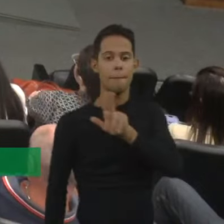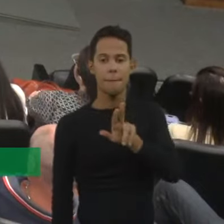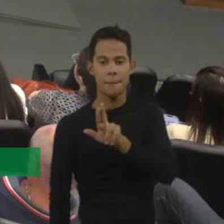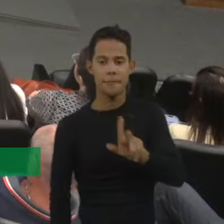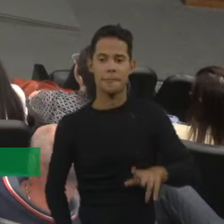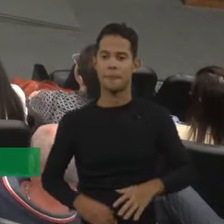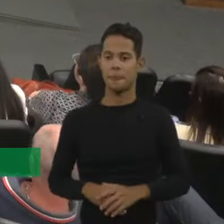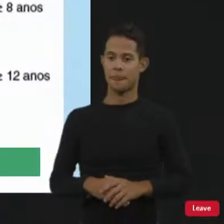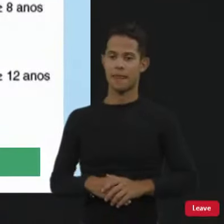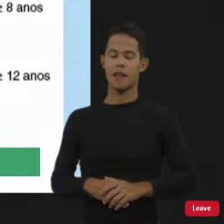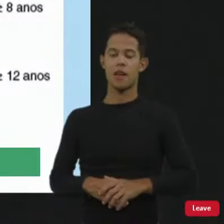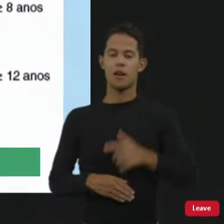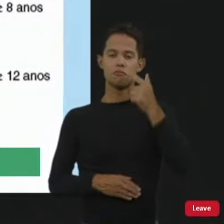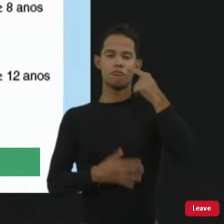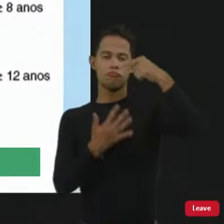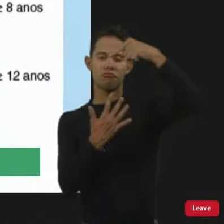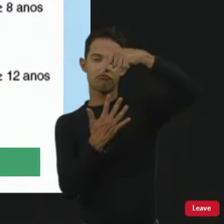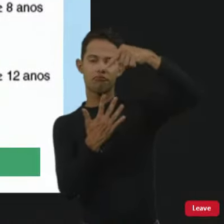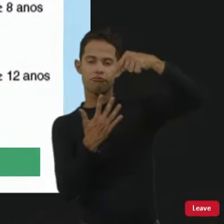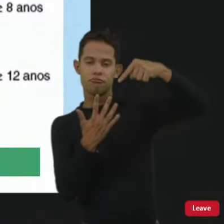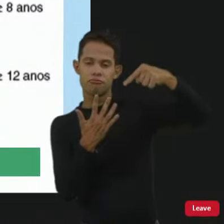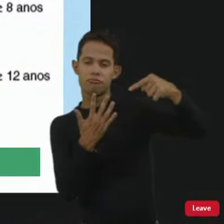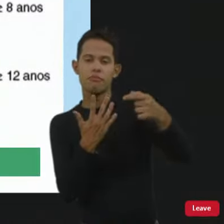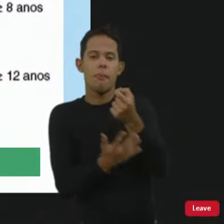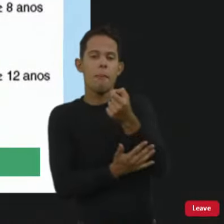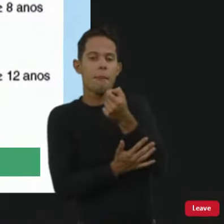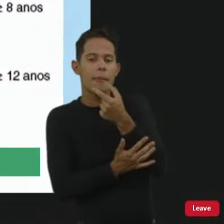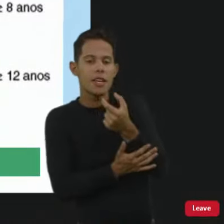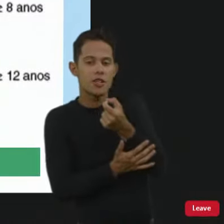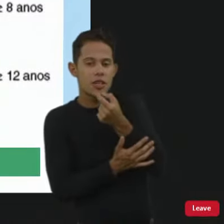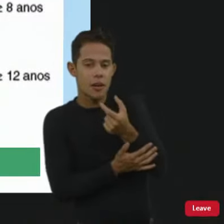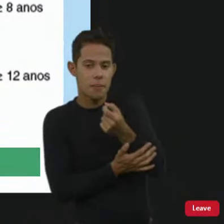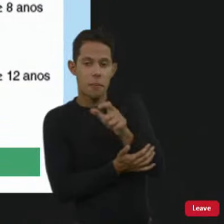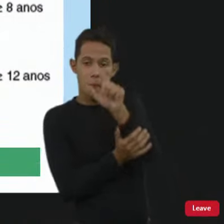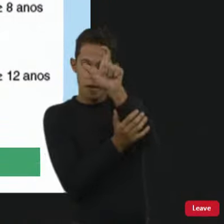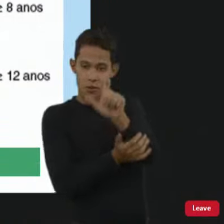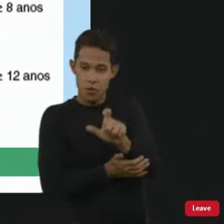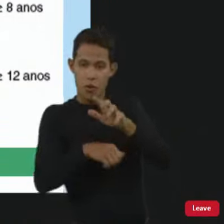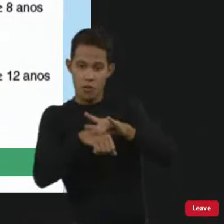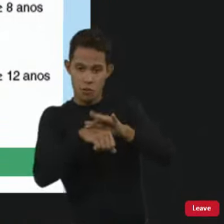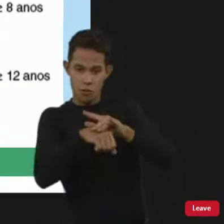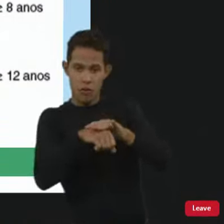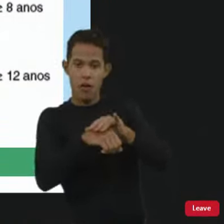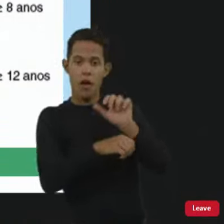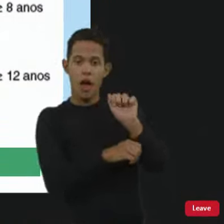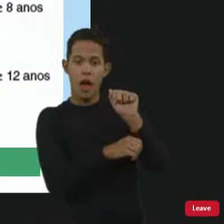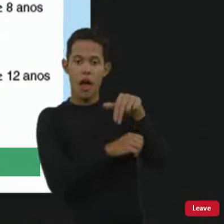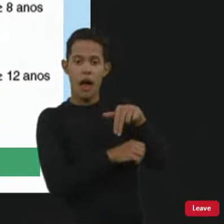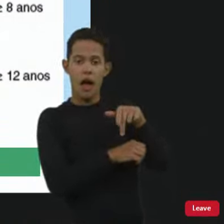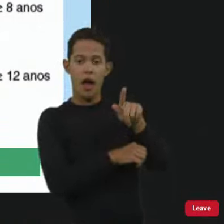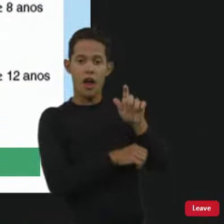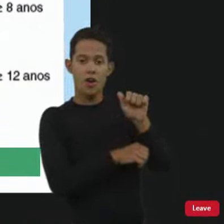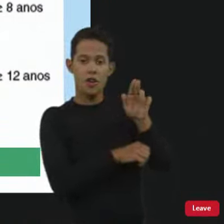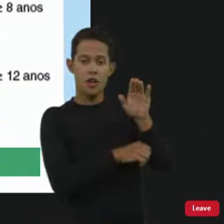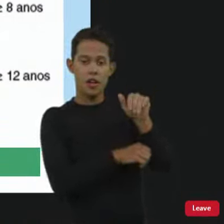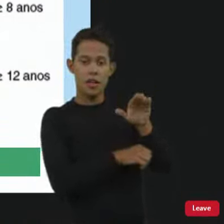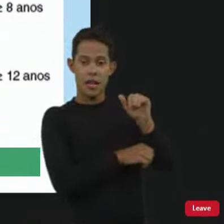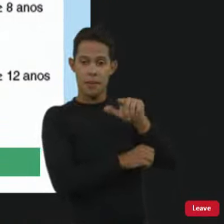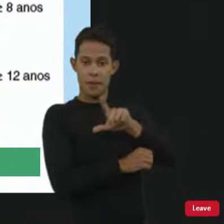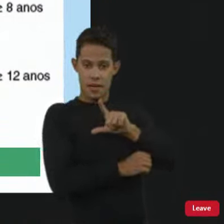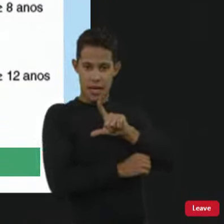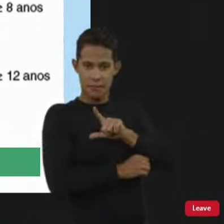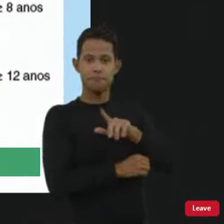Esses são os medicamentos que os pacientes com angedema utilizam para profilaxia. Profilaxia é um